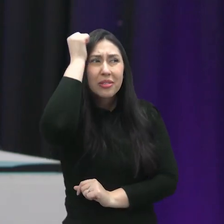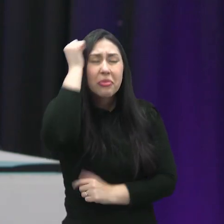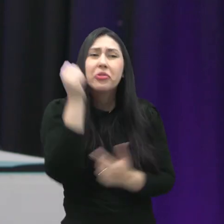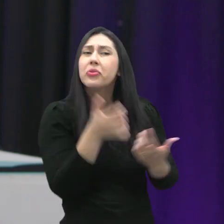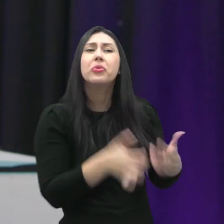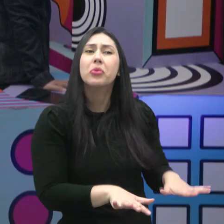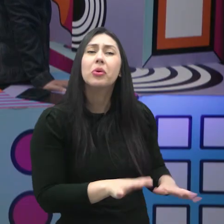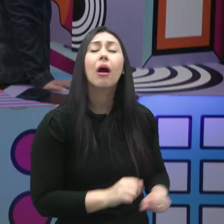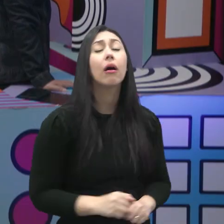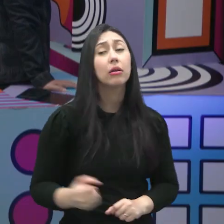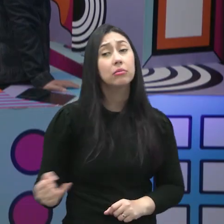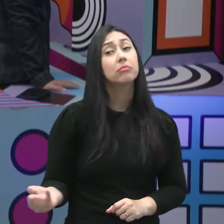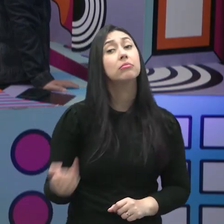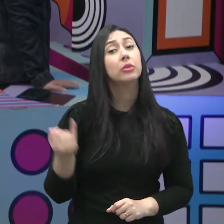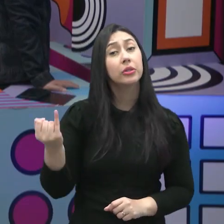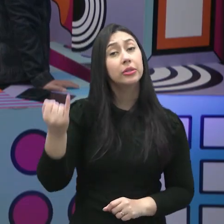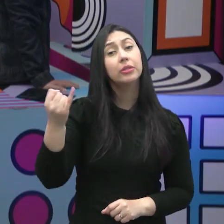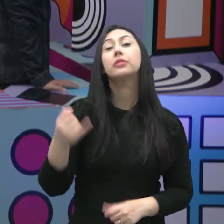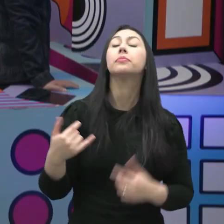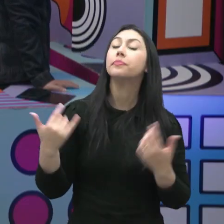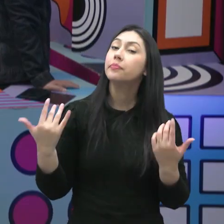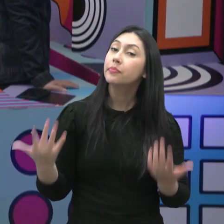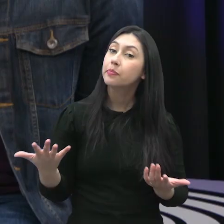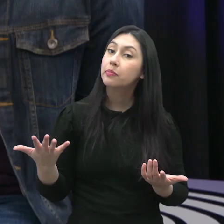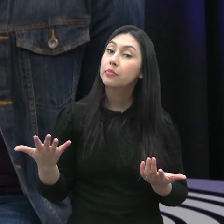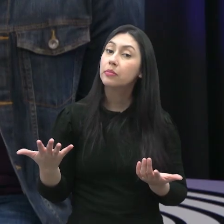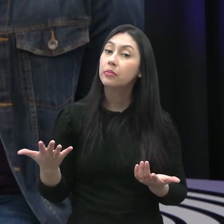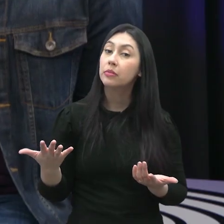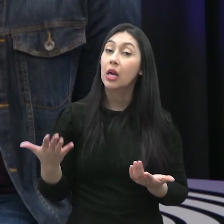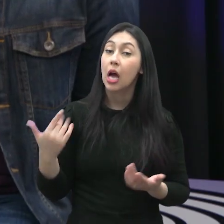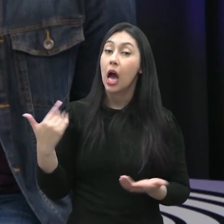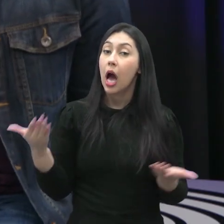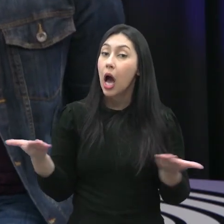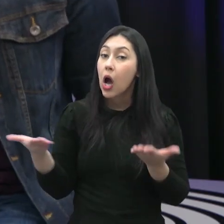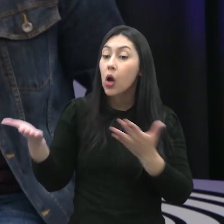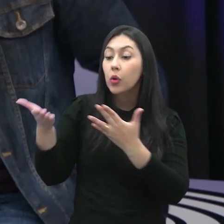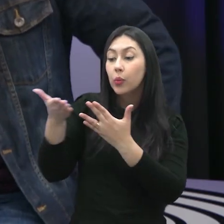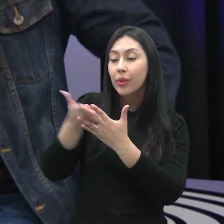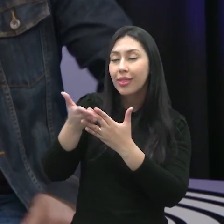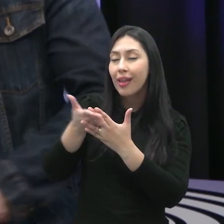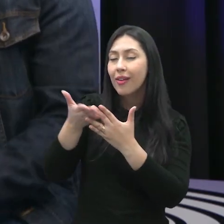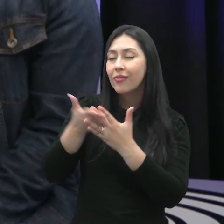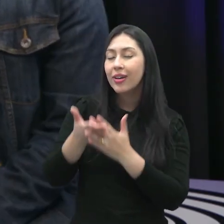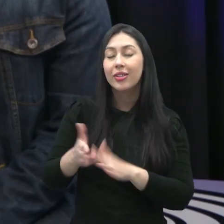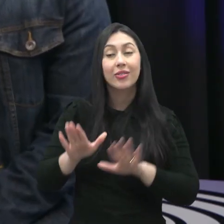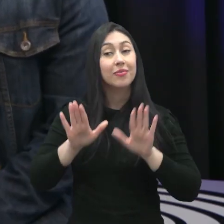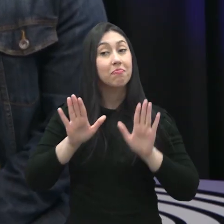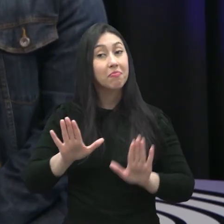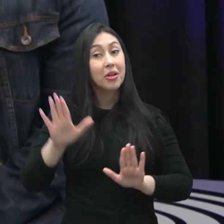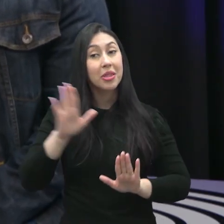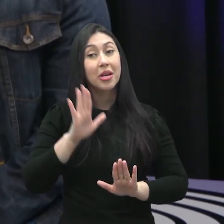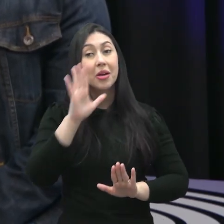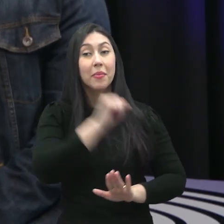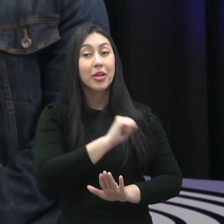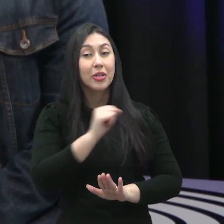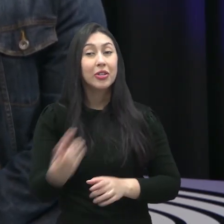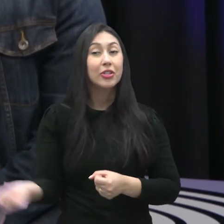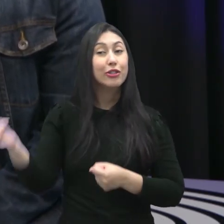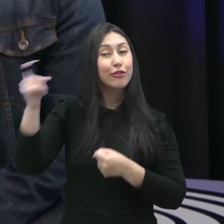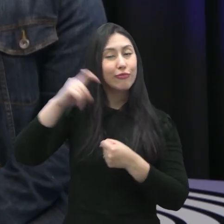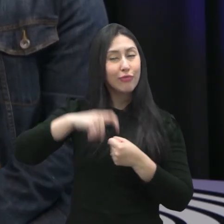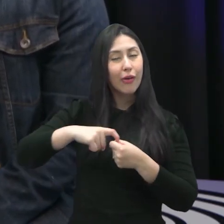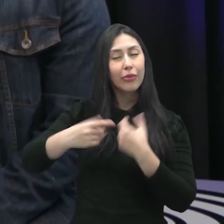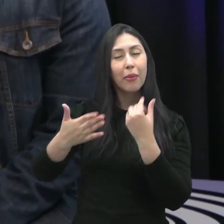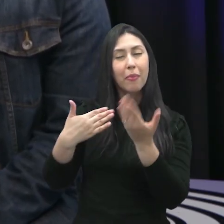quer. Muito importante. Muito legal. importante mesmo. Bom, pessoal, já a gente vai continuar com esse papo aqui no estúdio com o Dr. Felipe